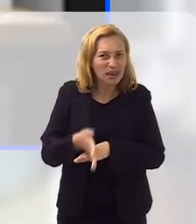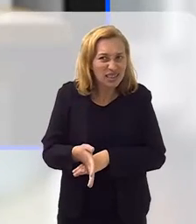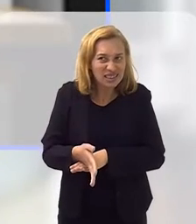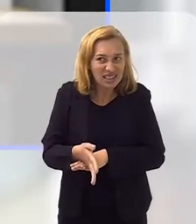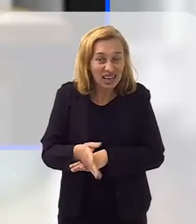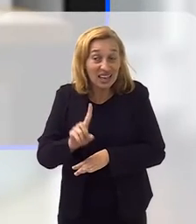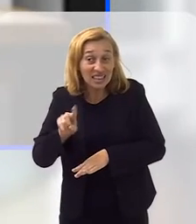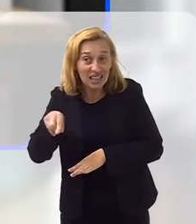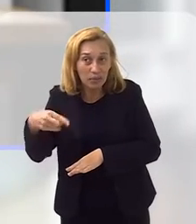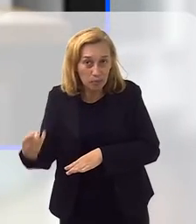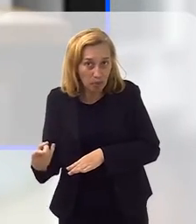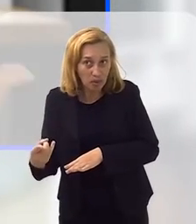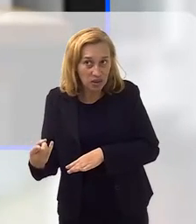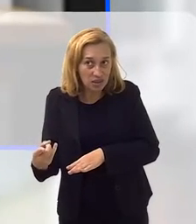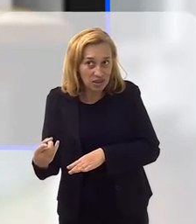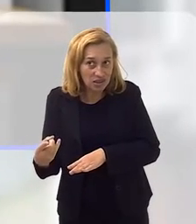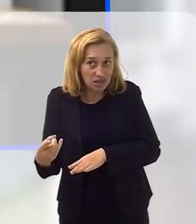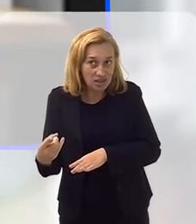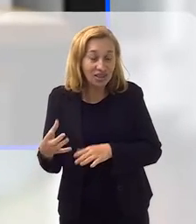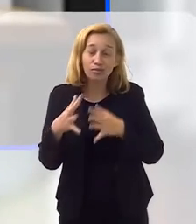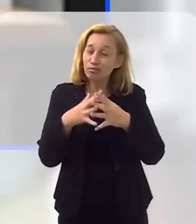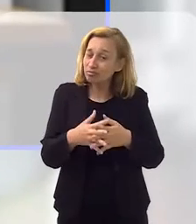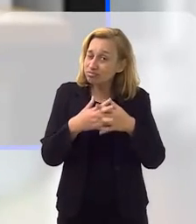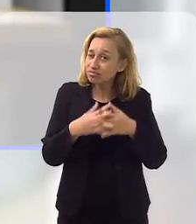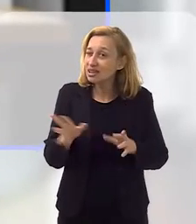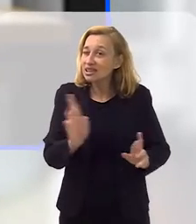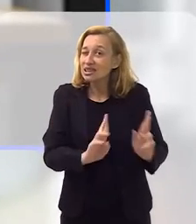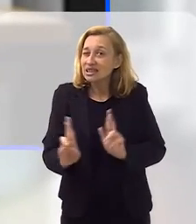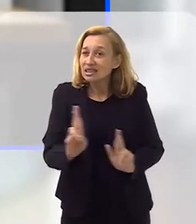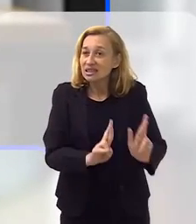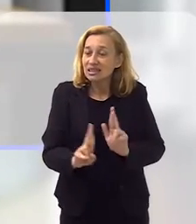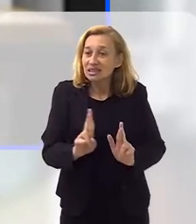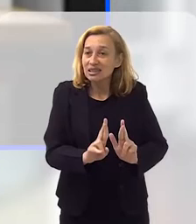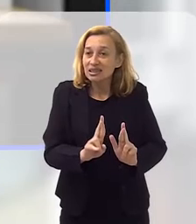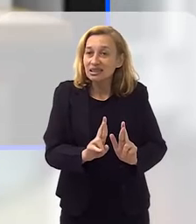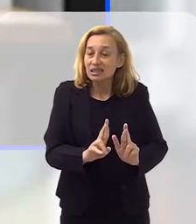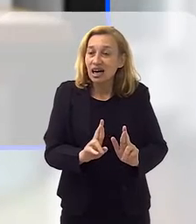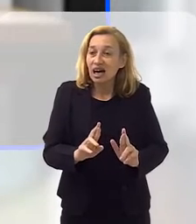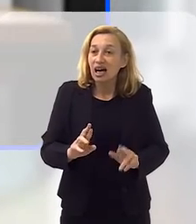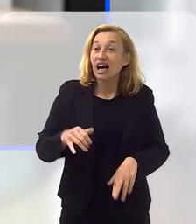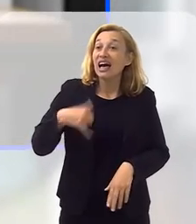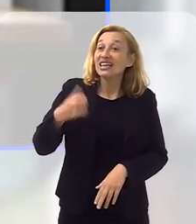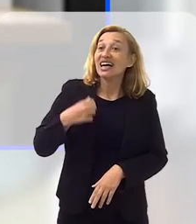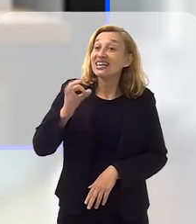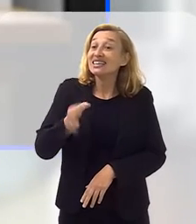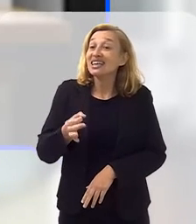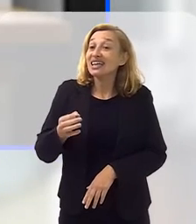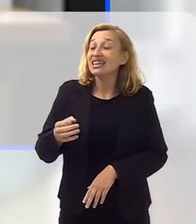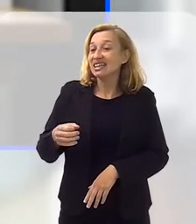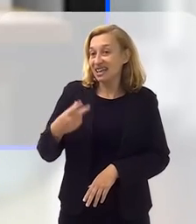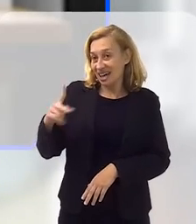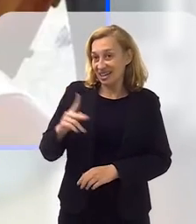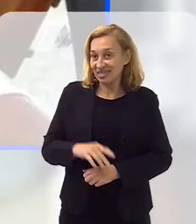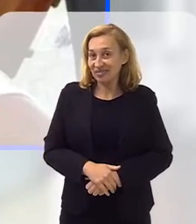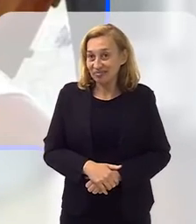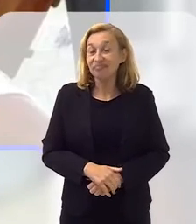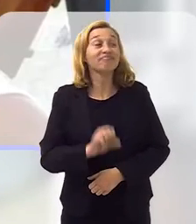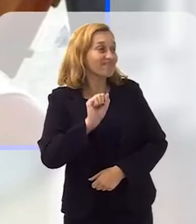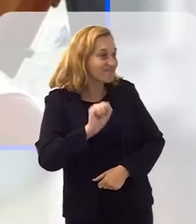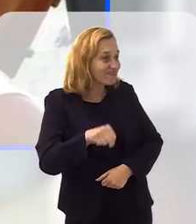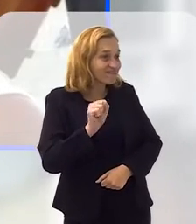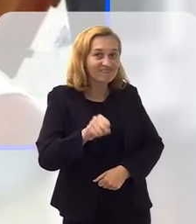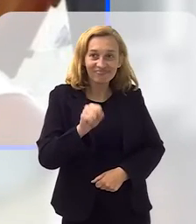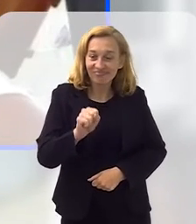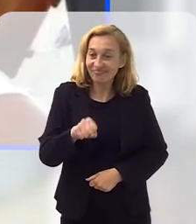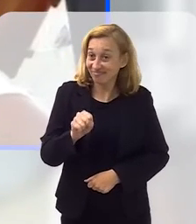para entrar. E depois isso até provocou uma certa confusão em relação a quantos anos ela tinha efetivamente, né? Isso daí,